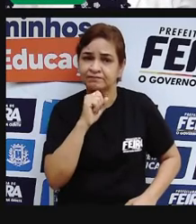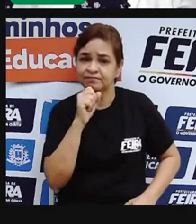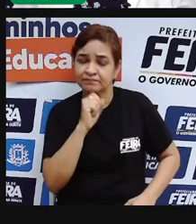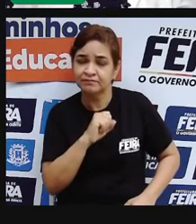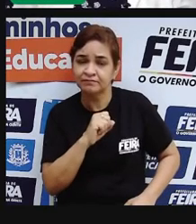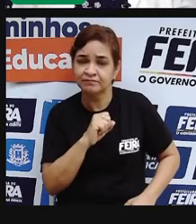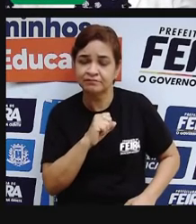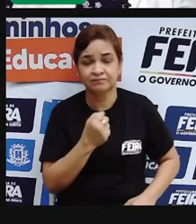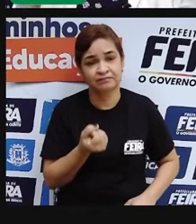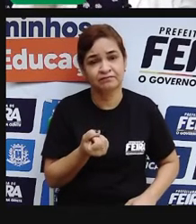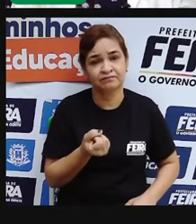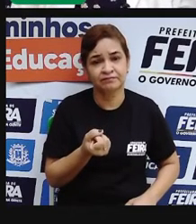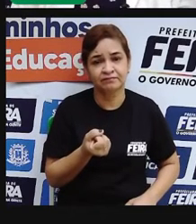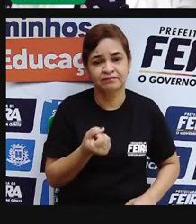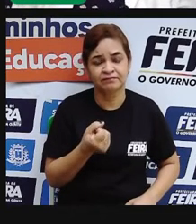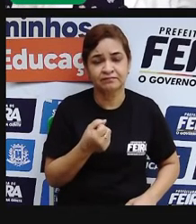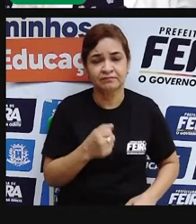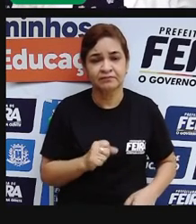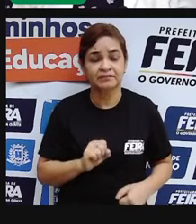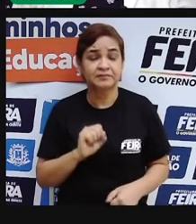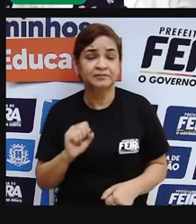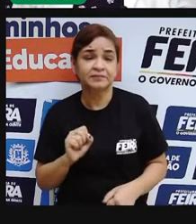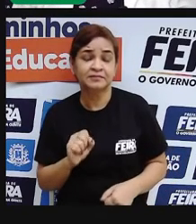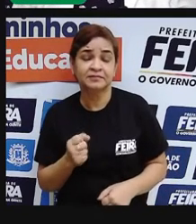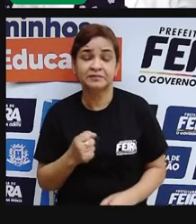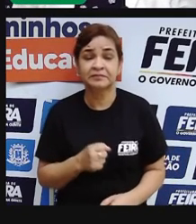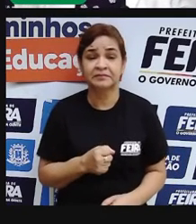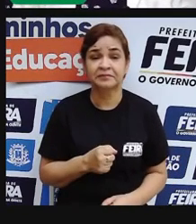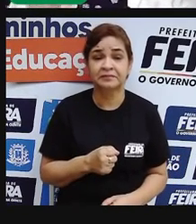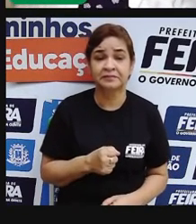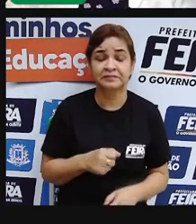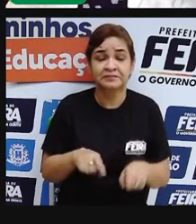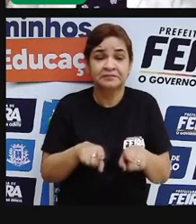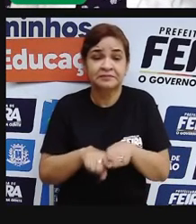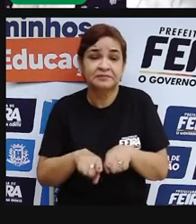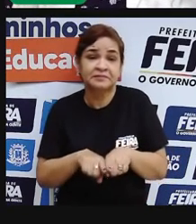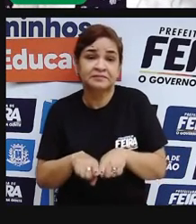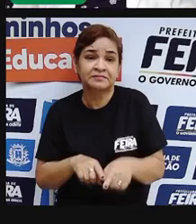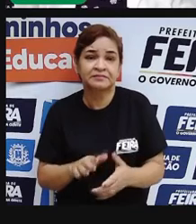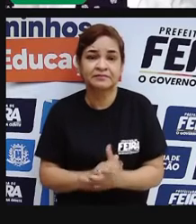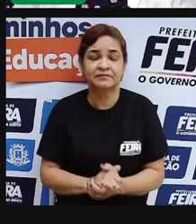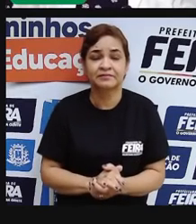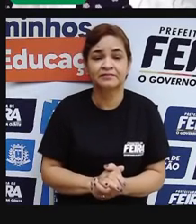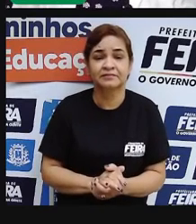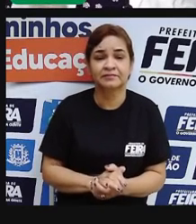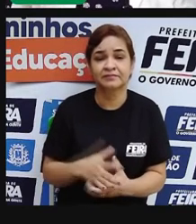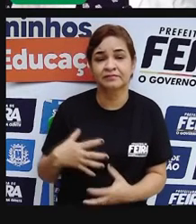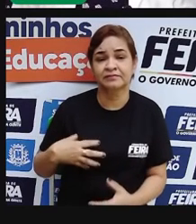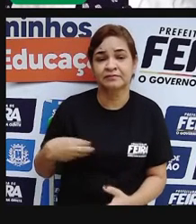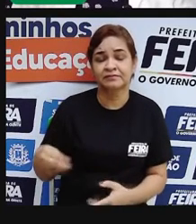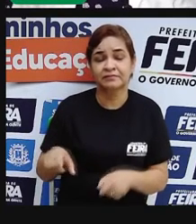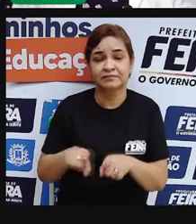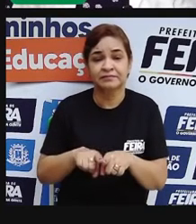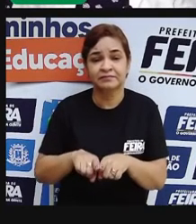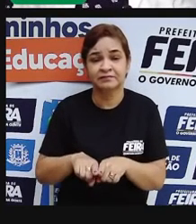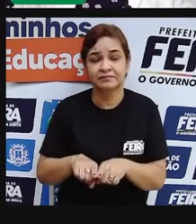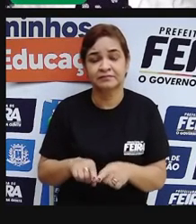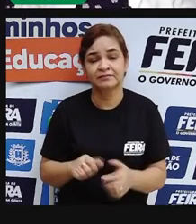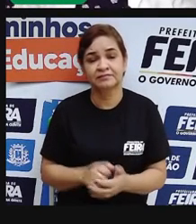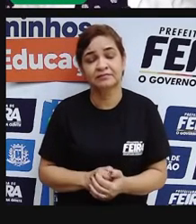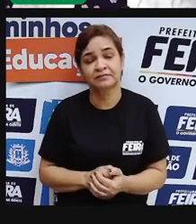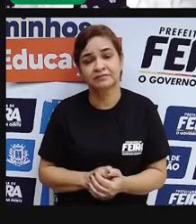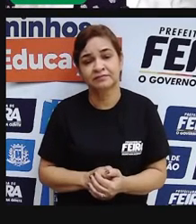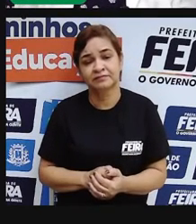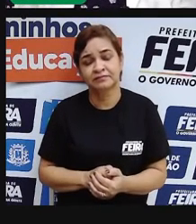o menino meu sobrinho parece com meu irmão né meu filho parece com meu irmão o Finn e